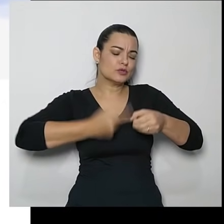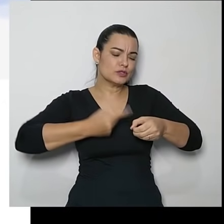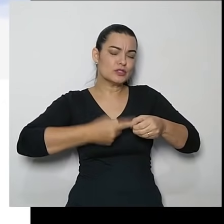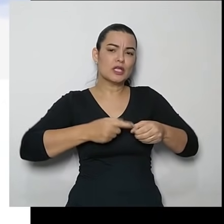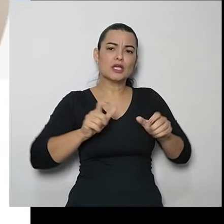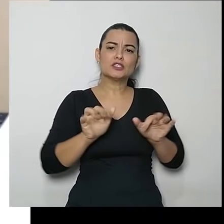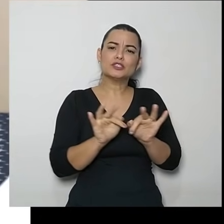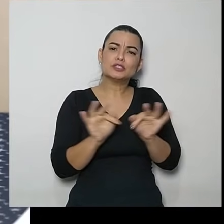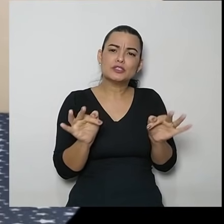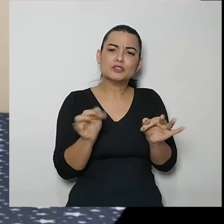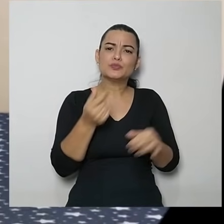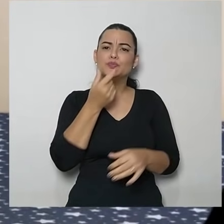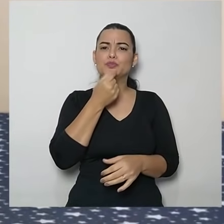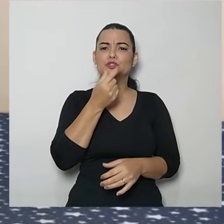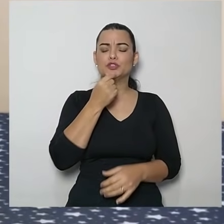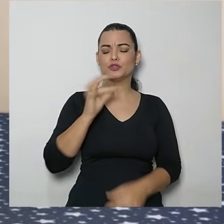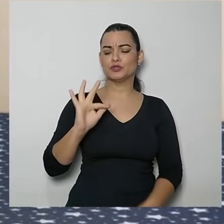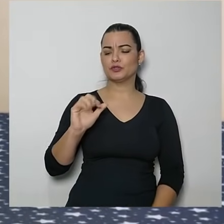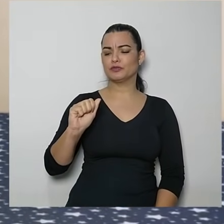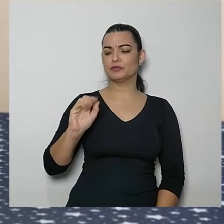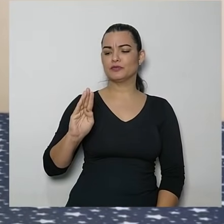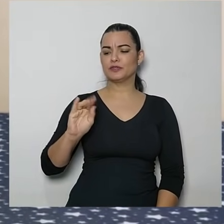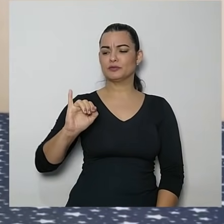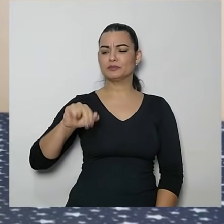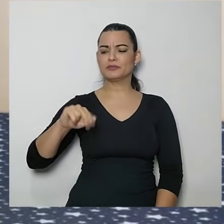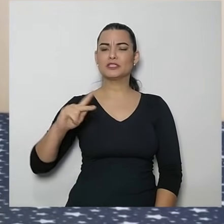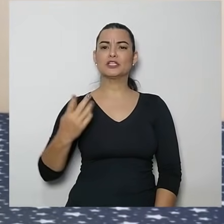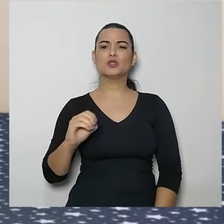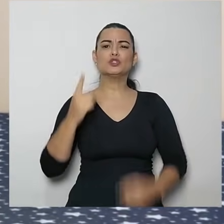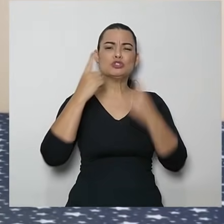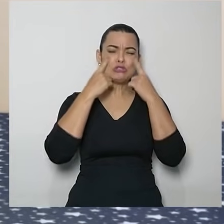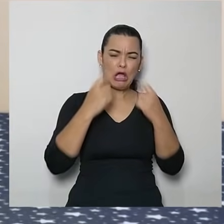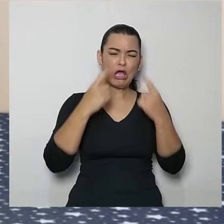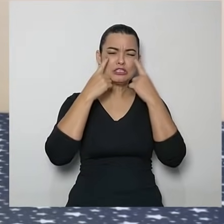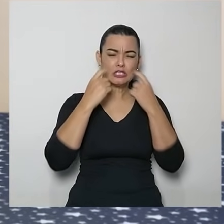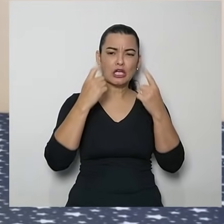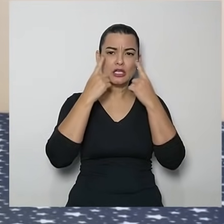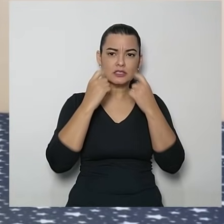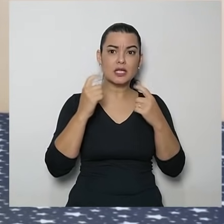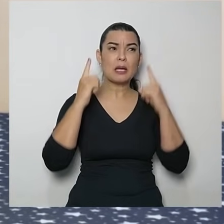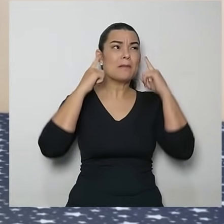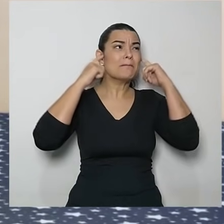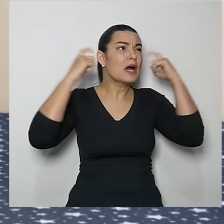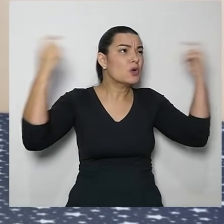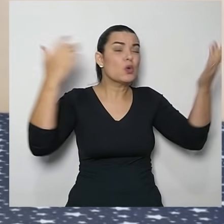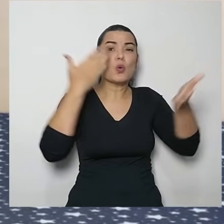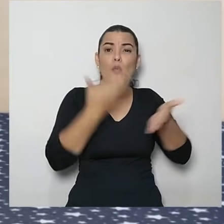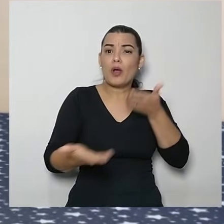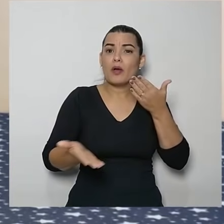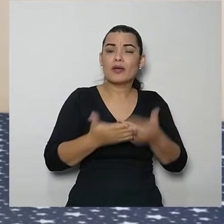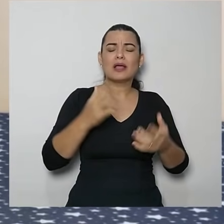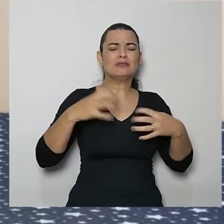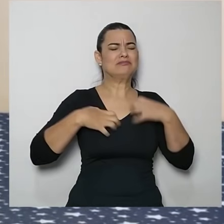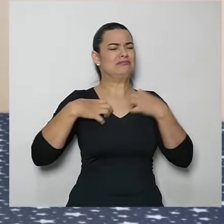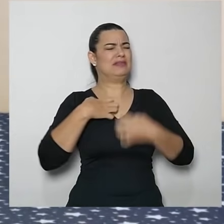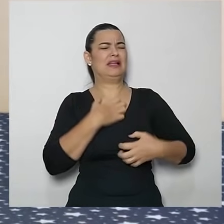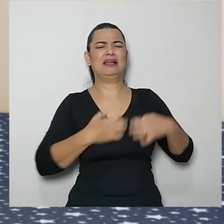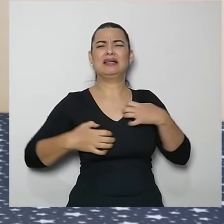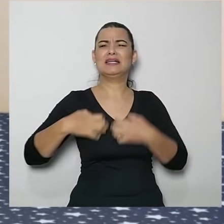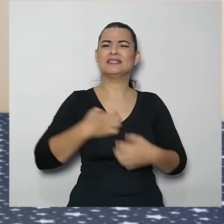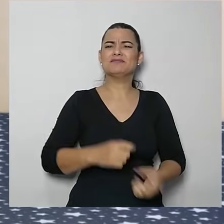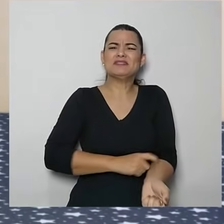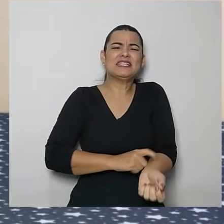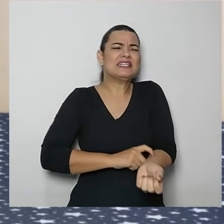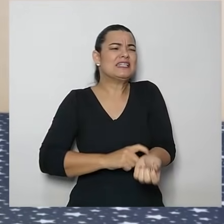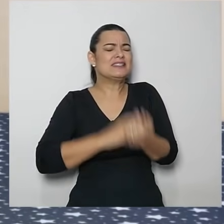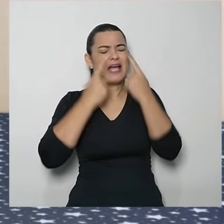um menino muito chorão. Ele se incomodava facilmente com qualquer barulho, o que o fazia ficar muito irritado